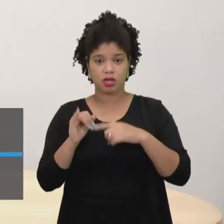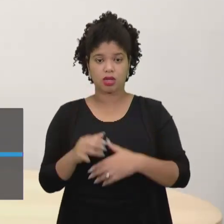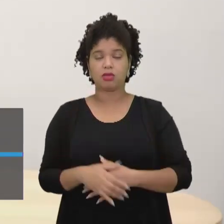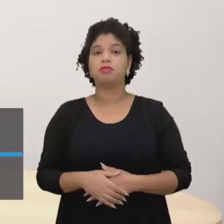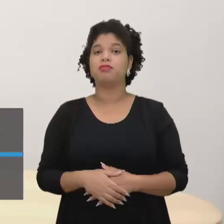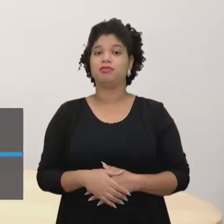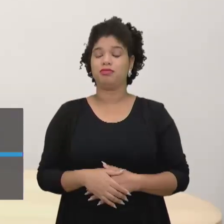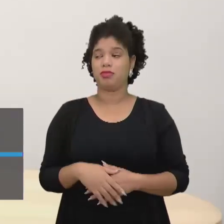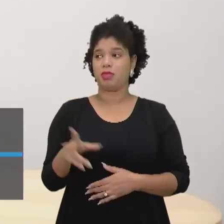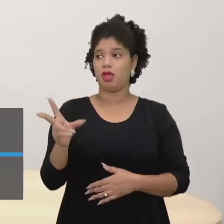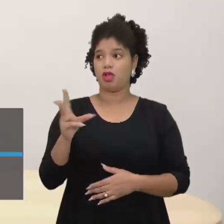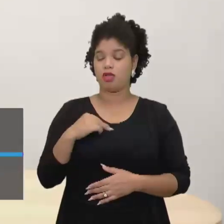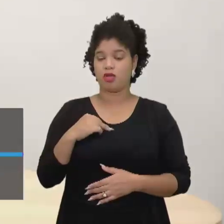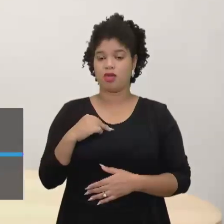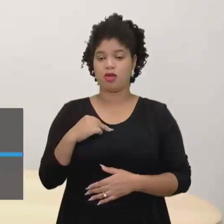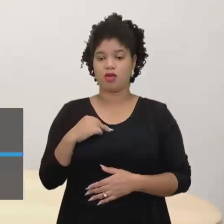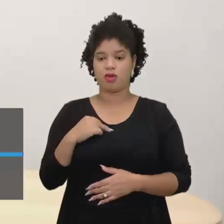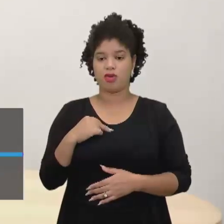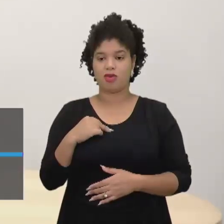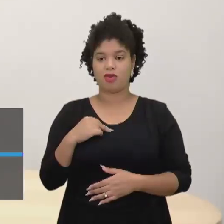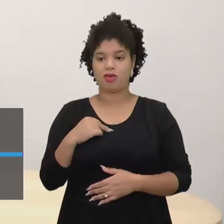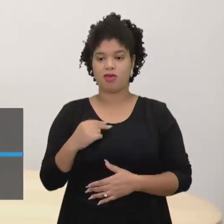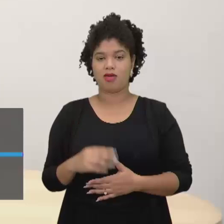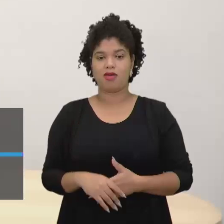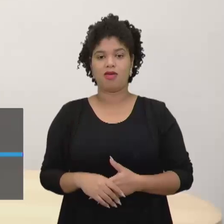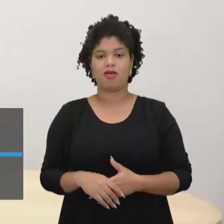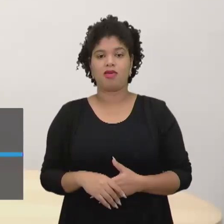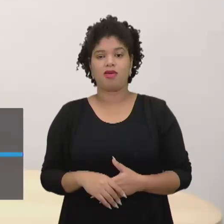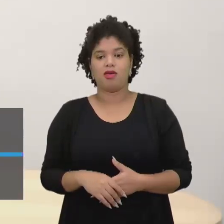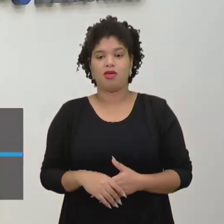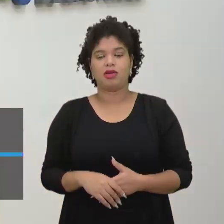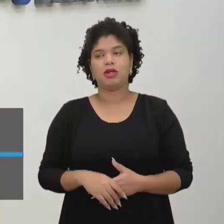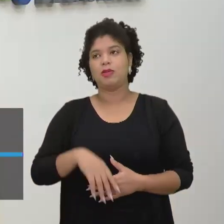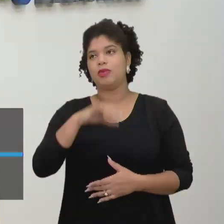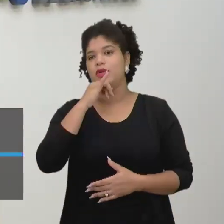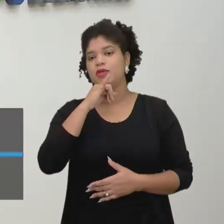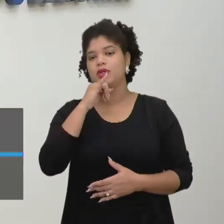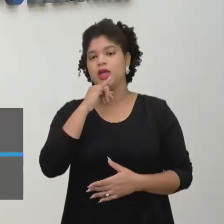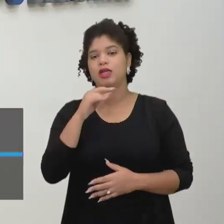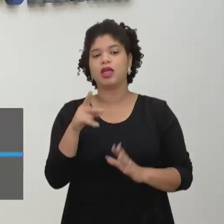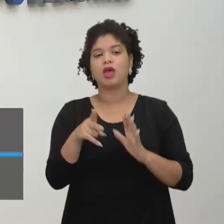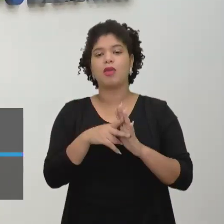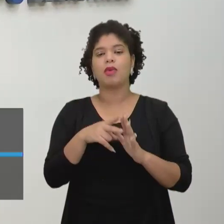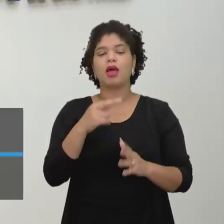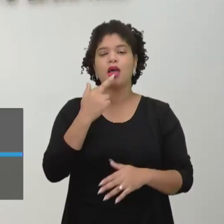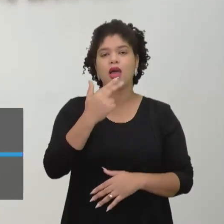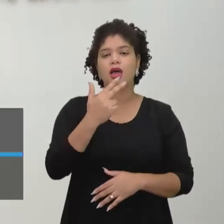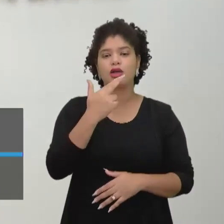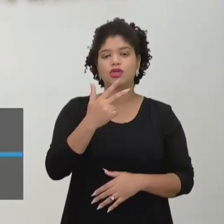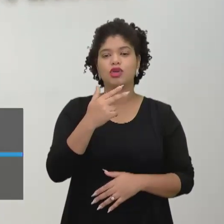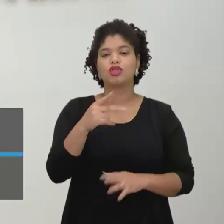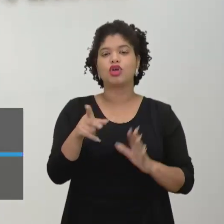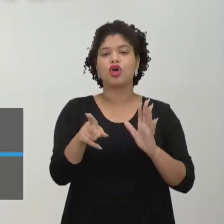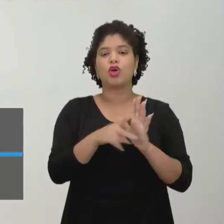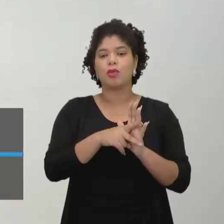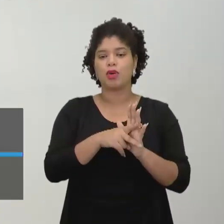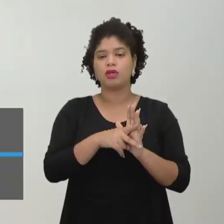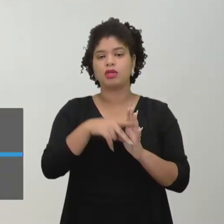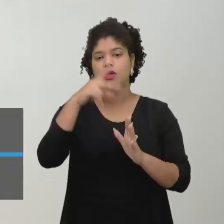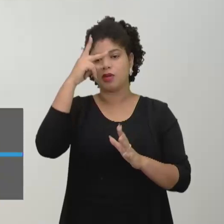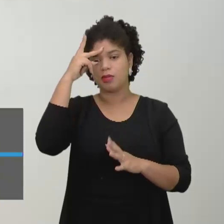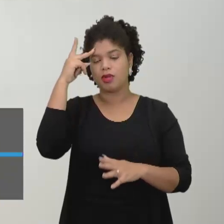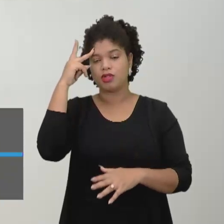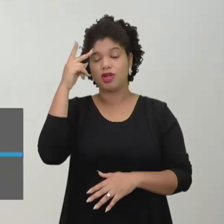Uau! É? Então, quem não fala por exemplo, minha língua você também... tinha o africânder, que era uma língua típica do